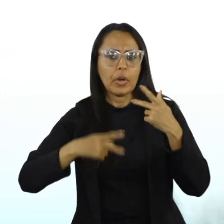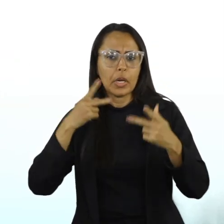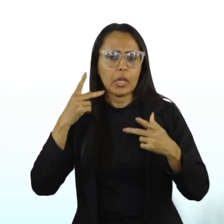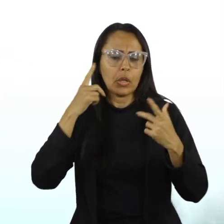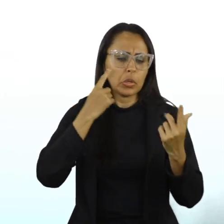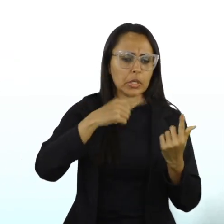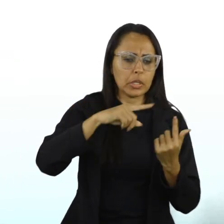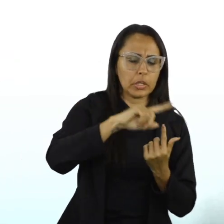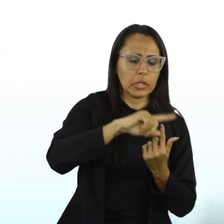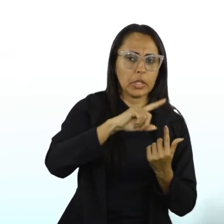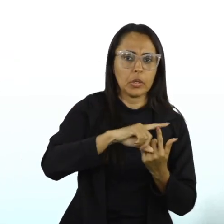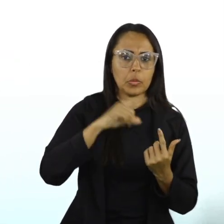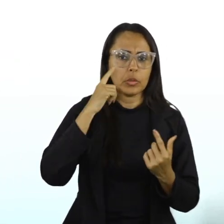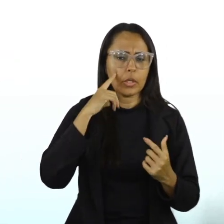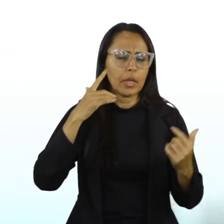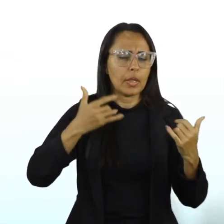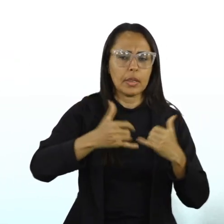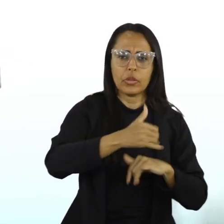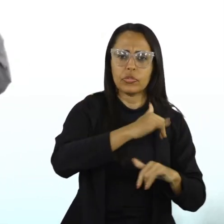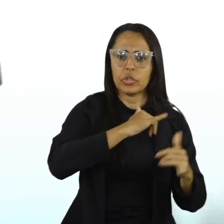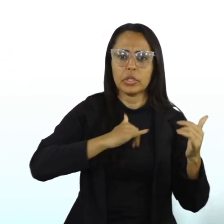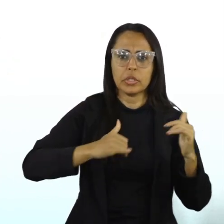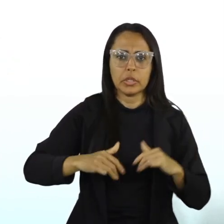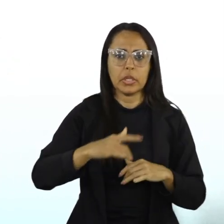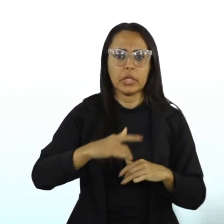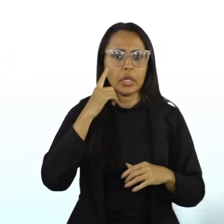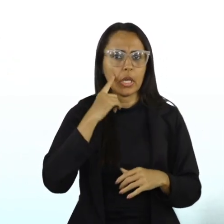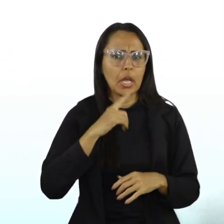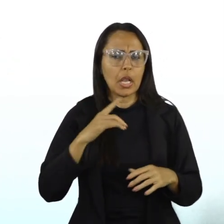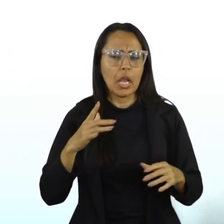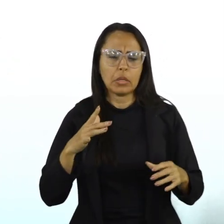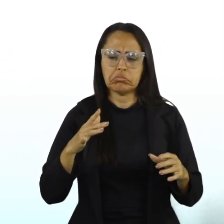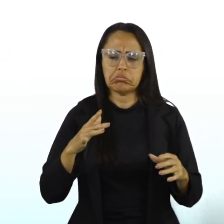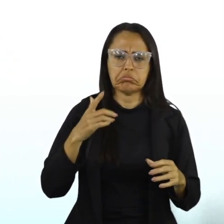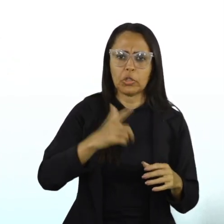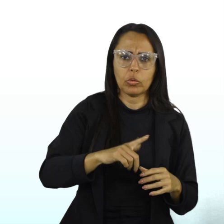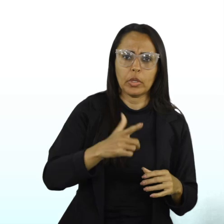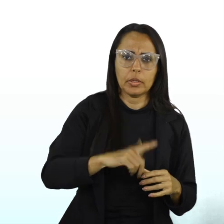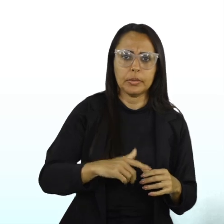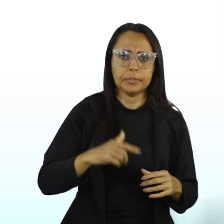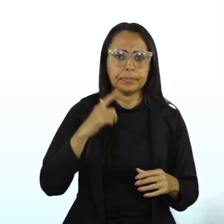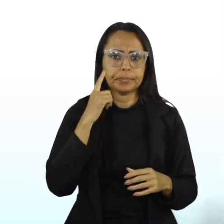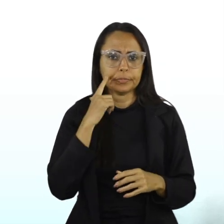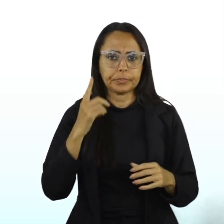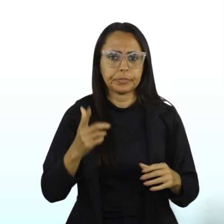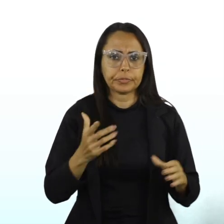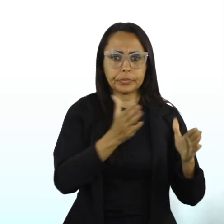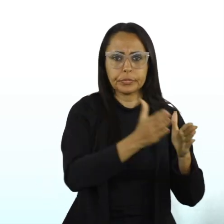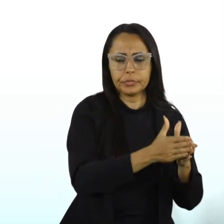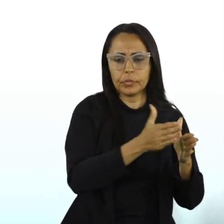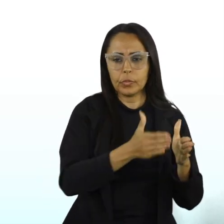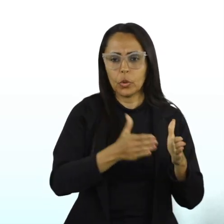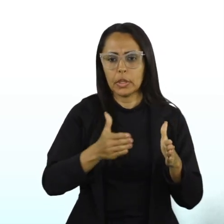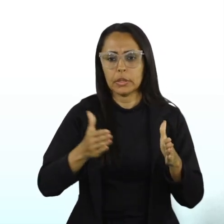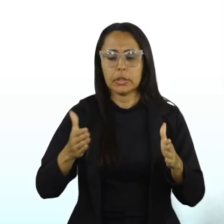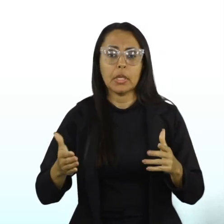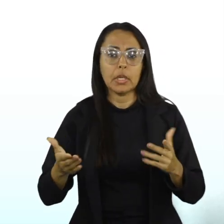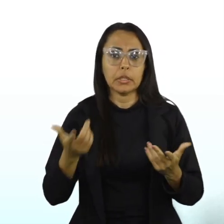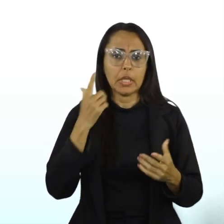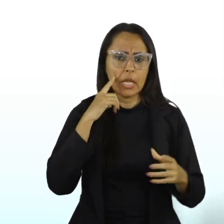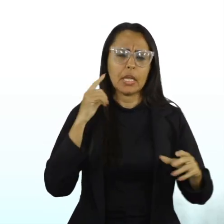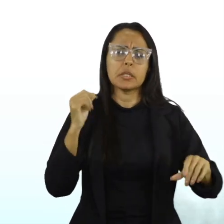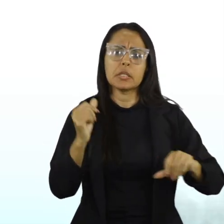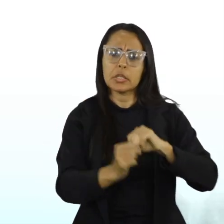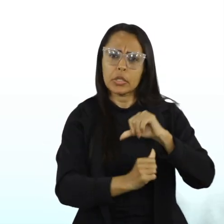de sistema que a energia ela não sofre uma dissipação, ou seja, as modalidades de energia